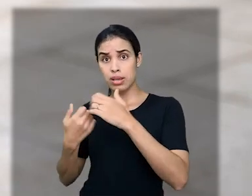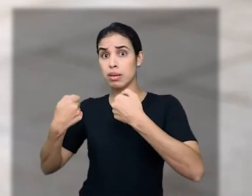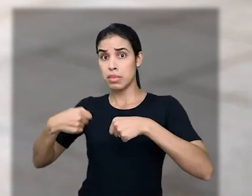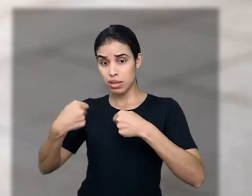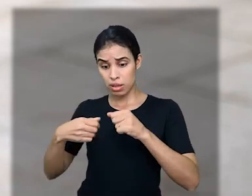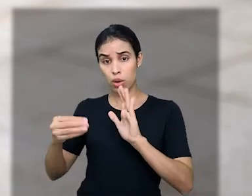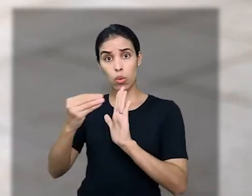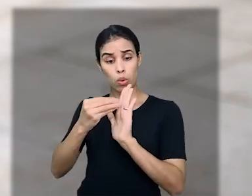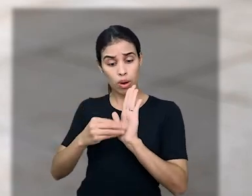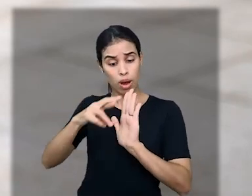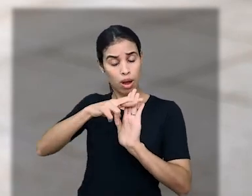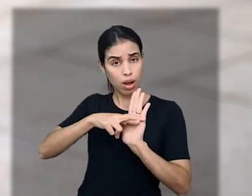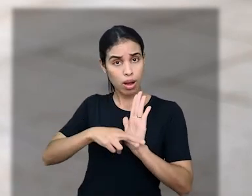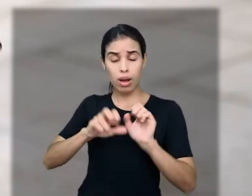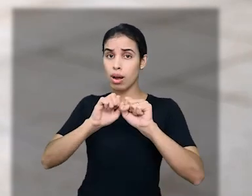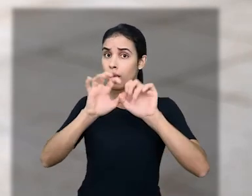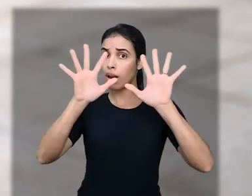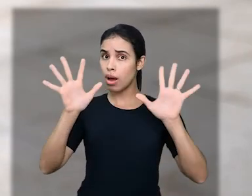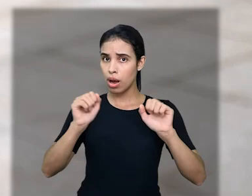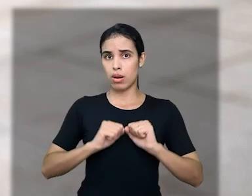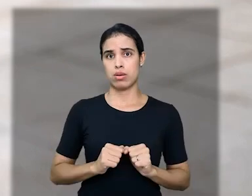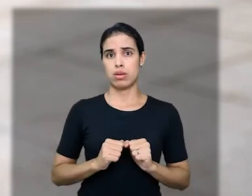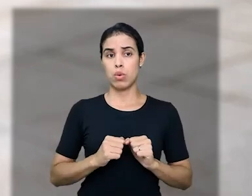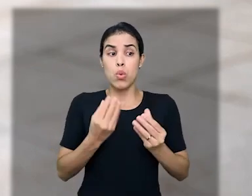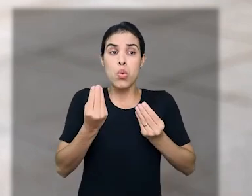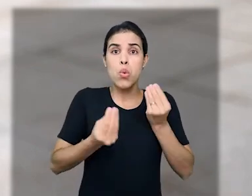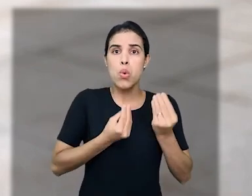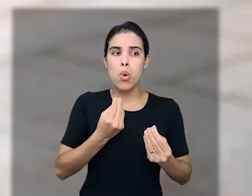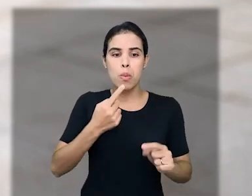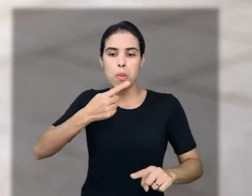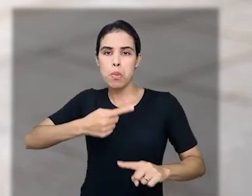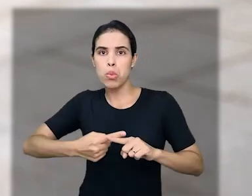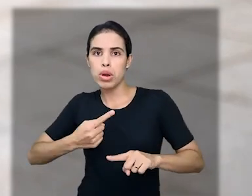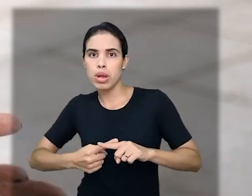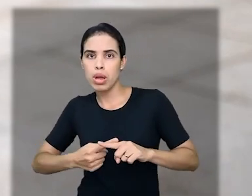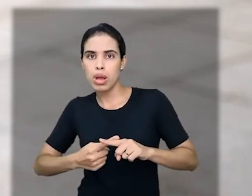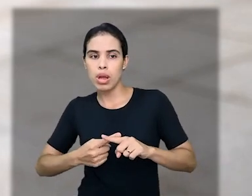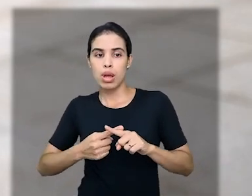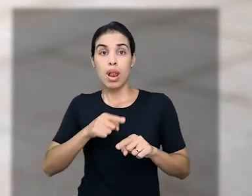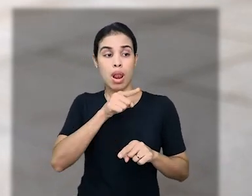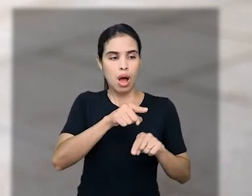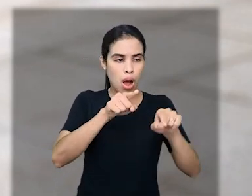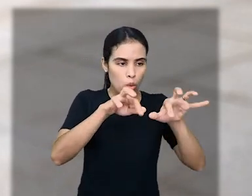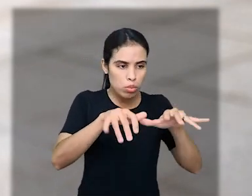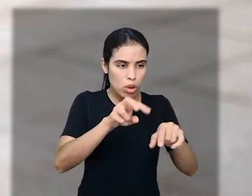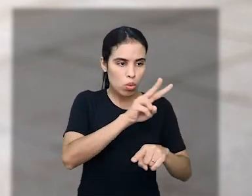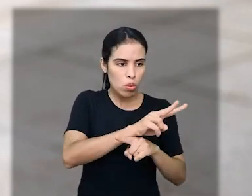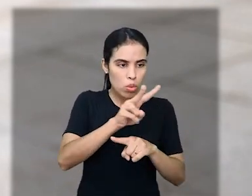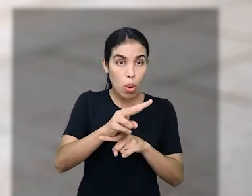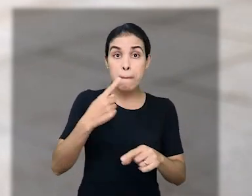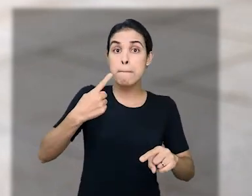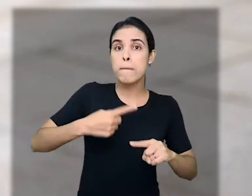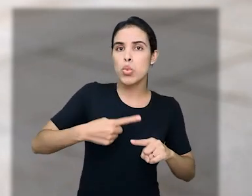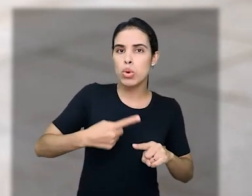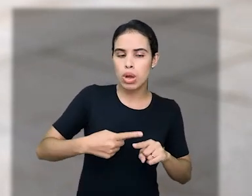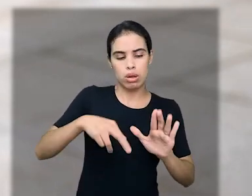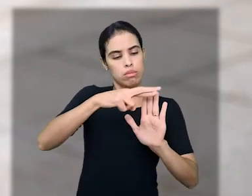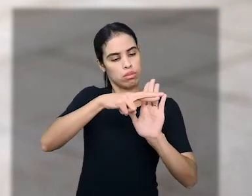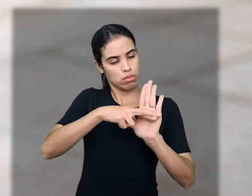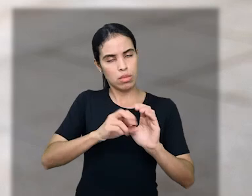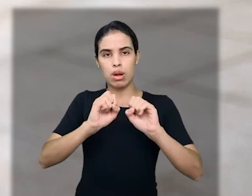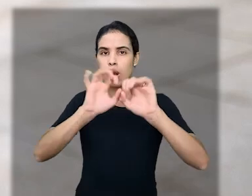normas internas da empresa, o porquê, de que forma e para que ela está monitorando aquele funcionário. Deve